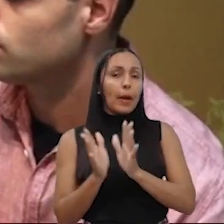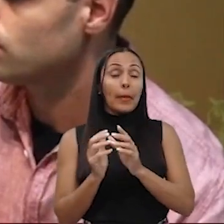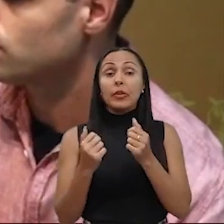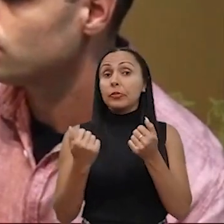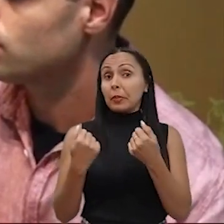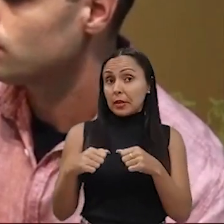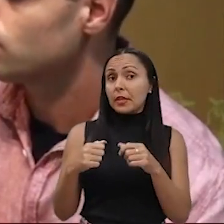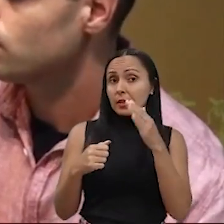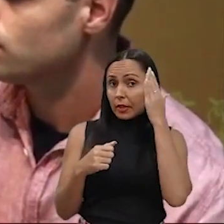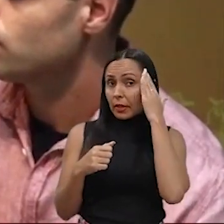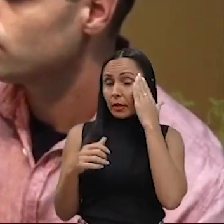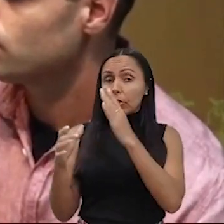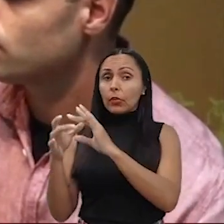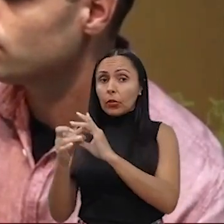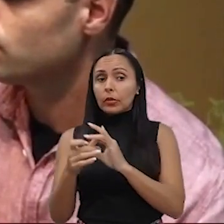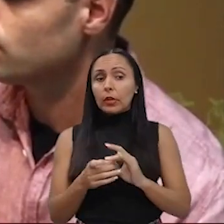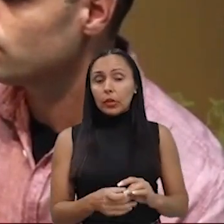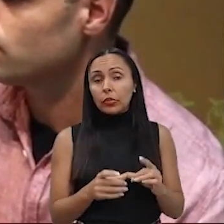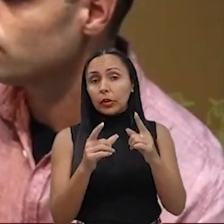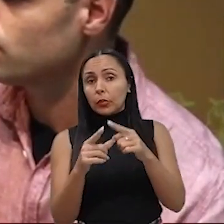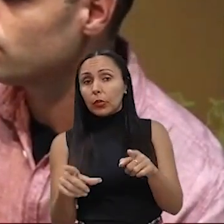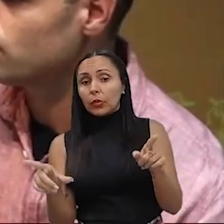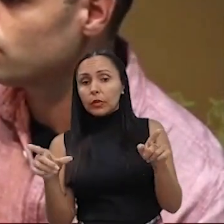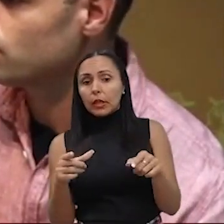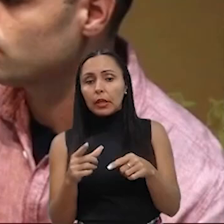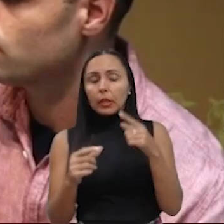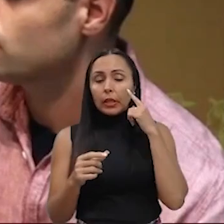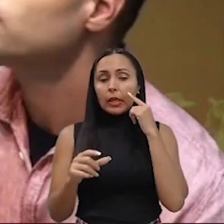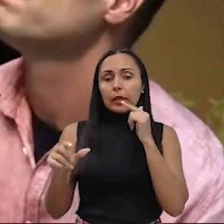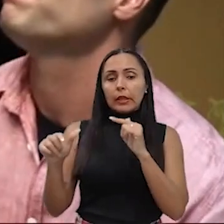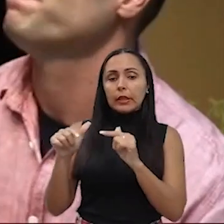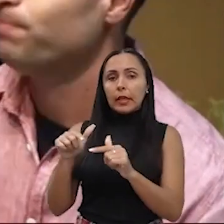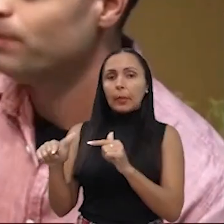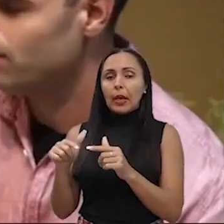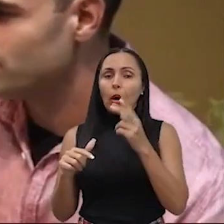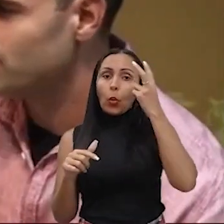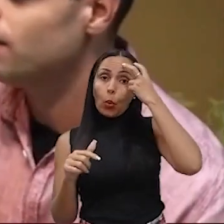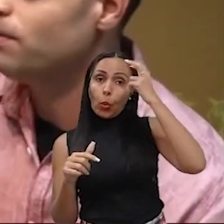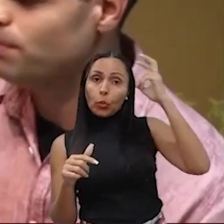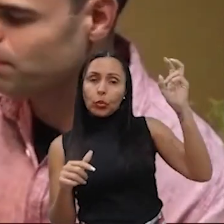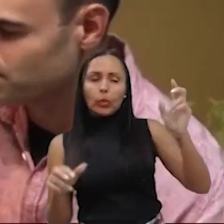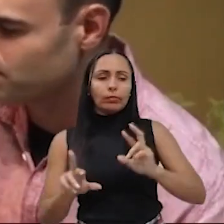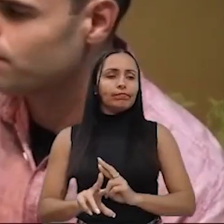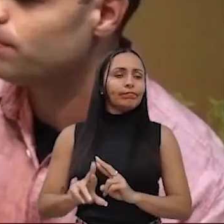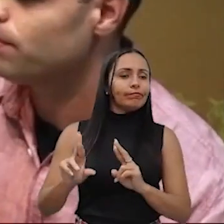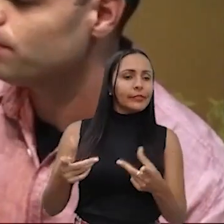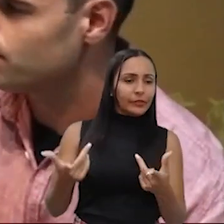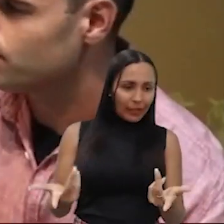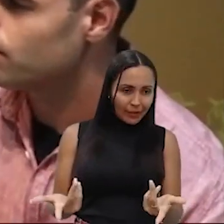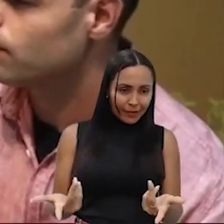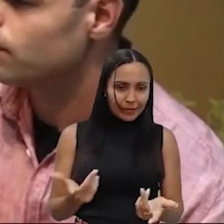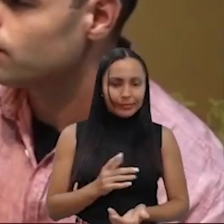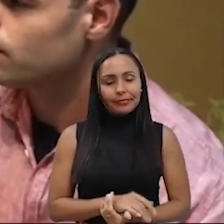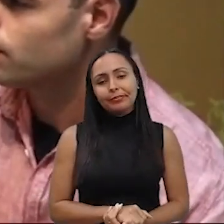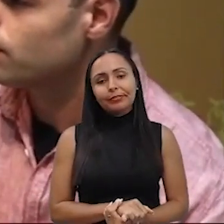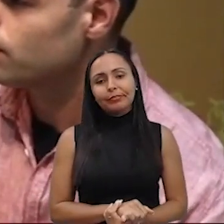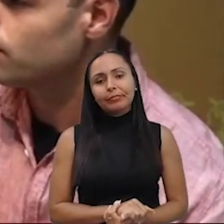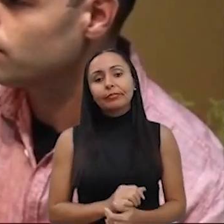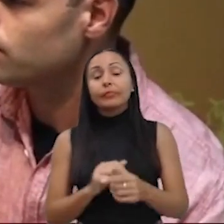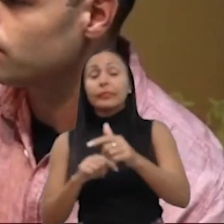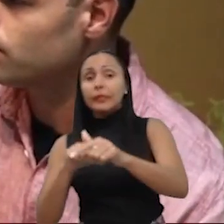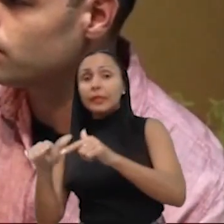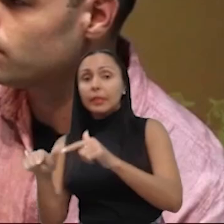nesse contexto de música a gente trabalha com culturas diferentes. É verdade. Né? E aí a gente trabalha com a